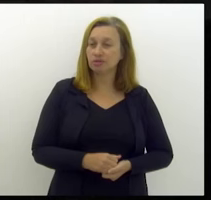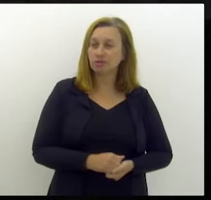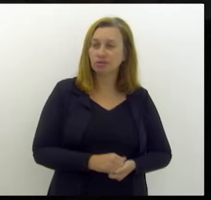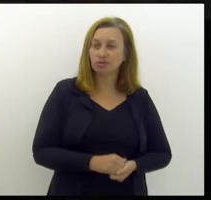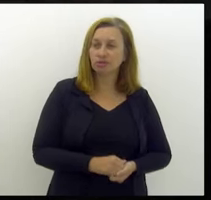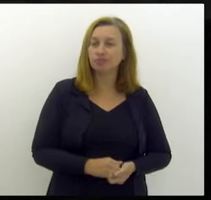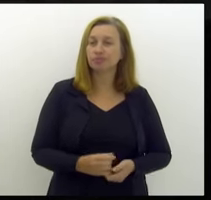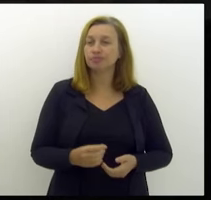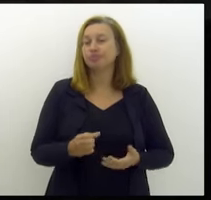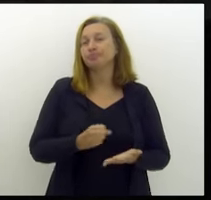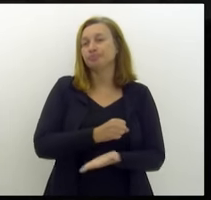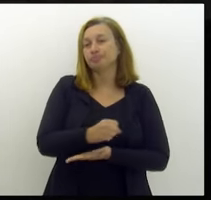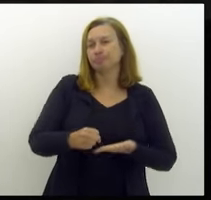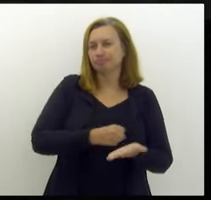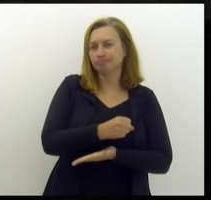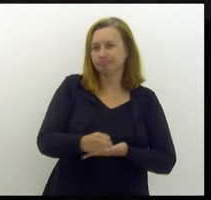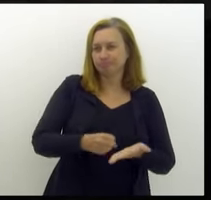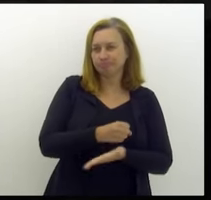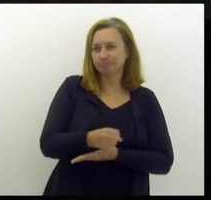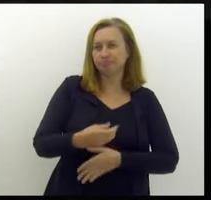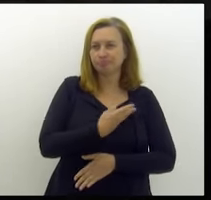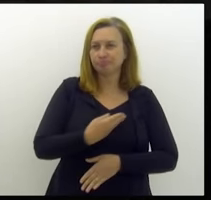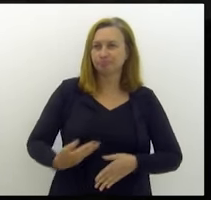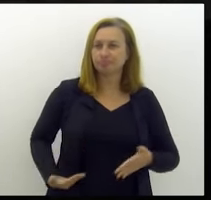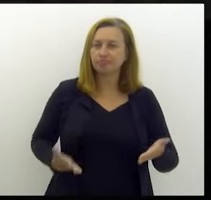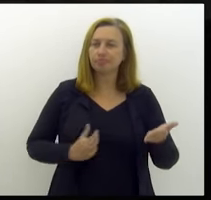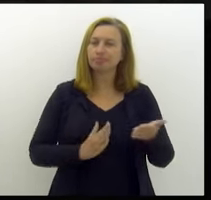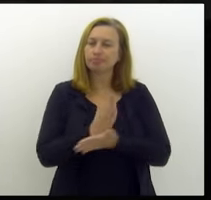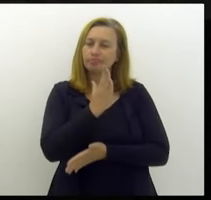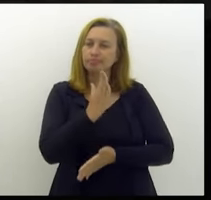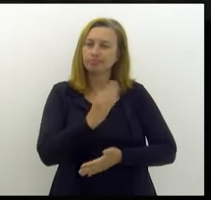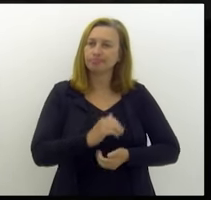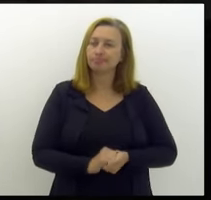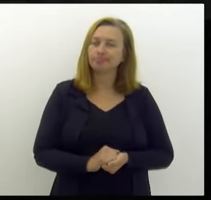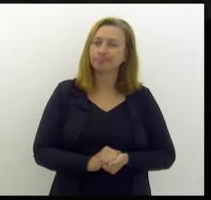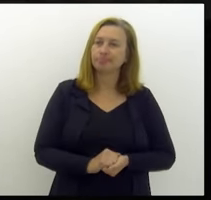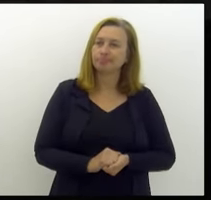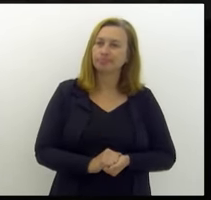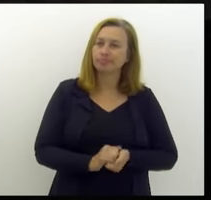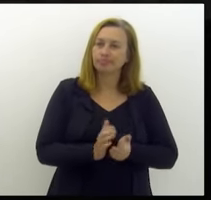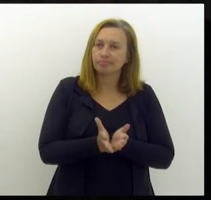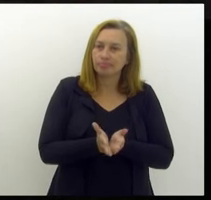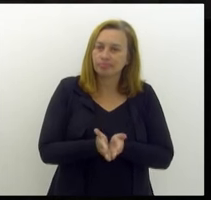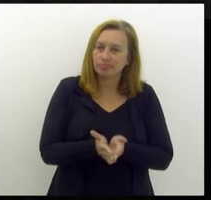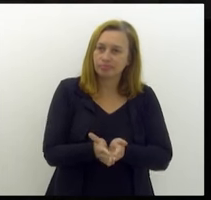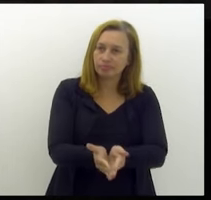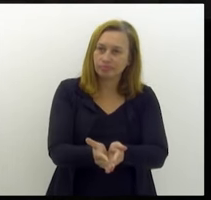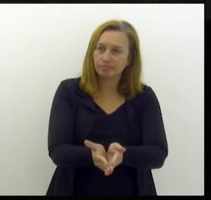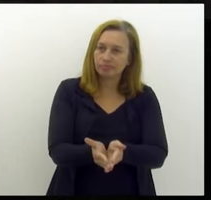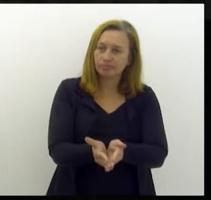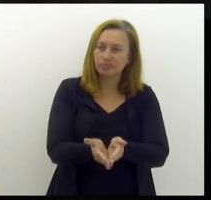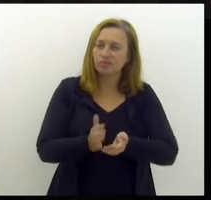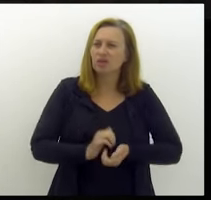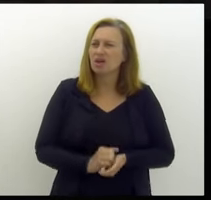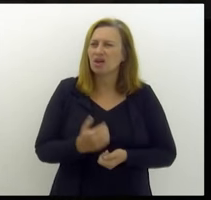a diminuição da alíquota para comercialização de lanchas e jetski então você vê que não tem nenhuma